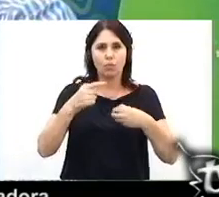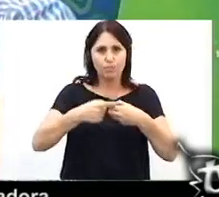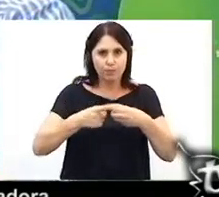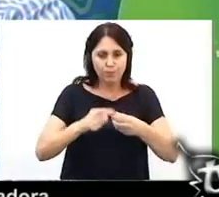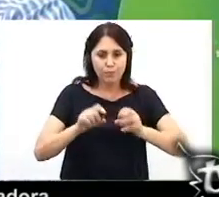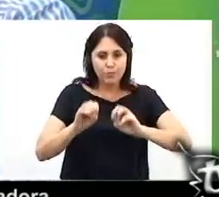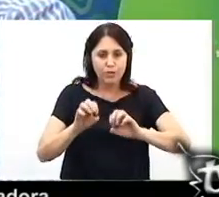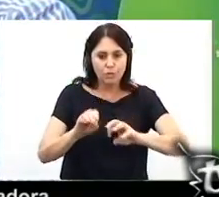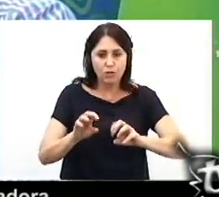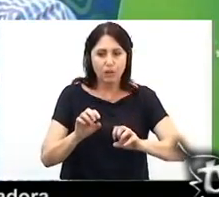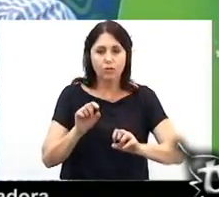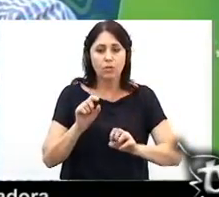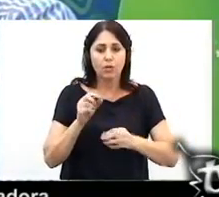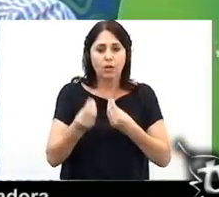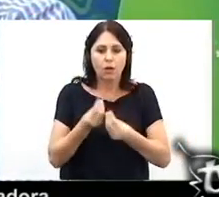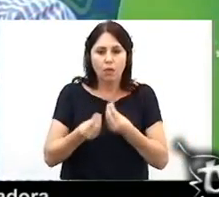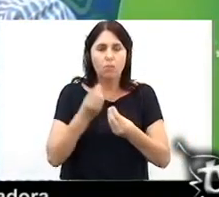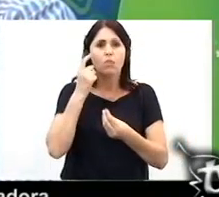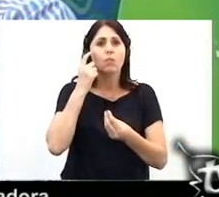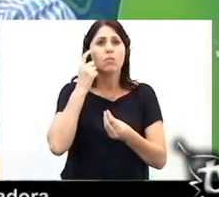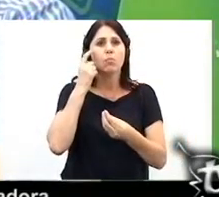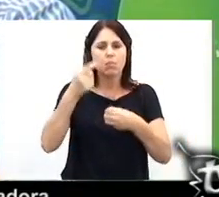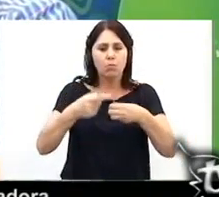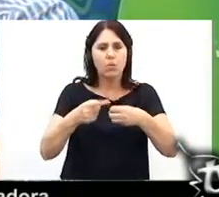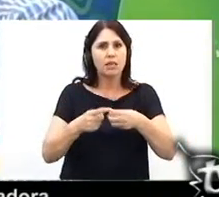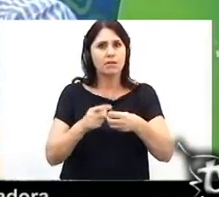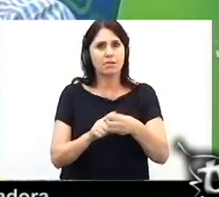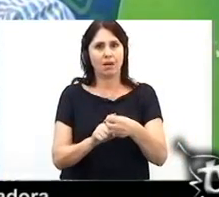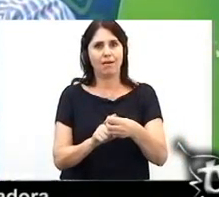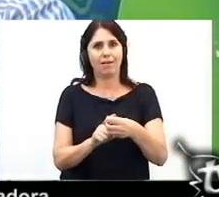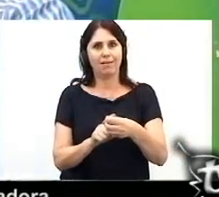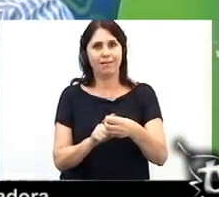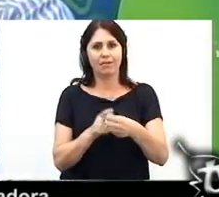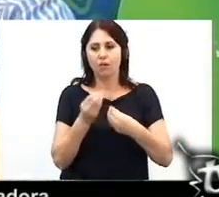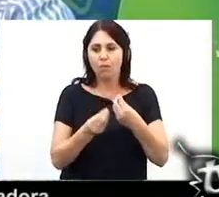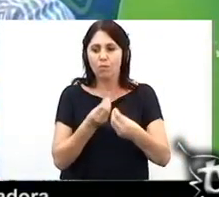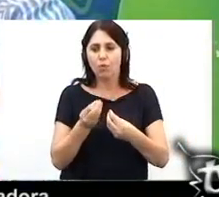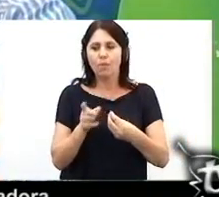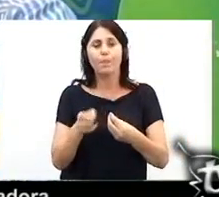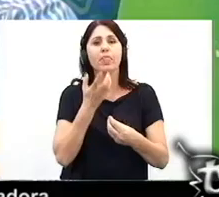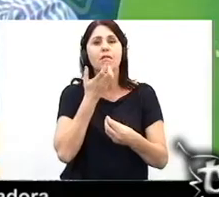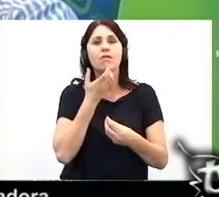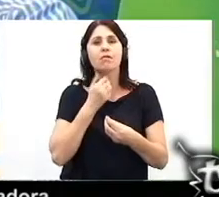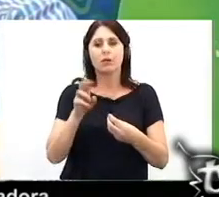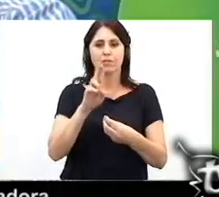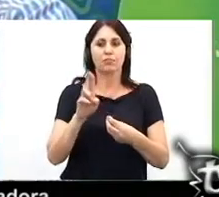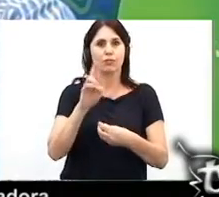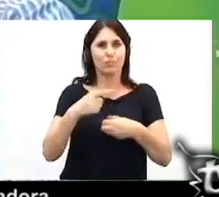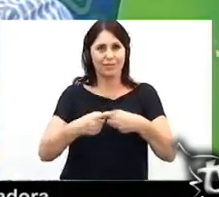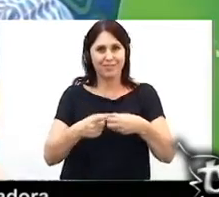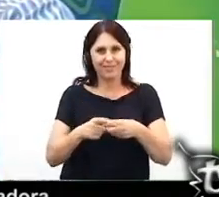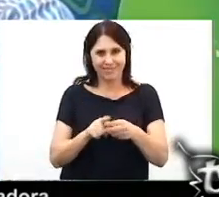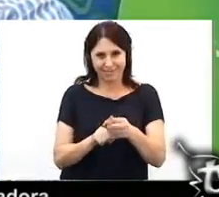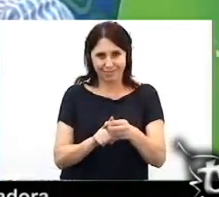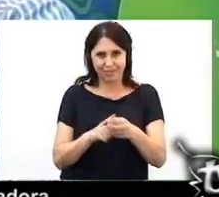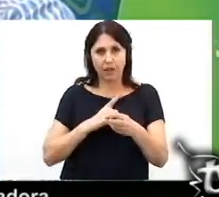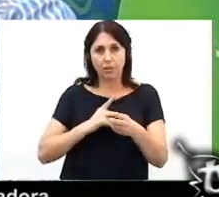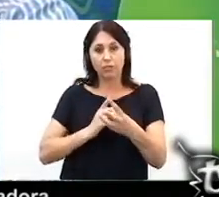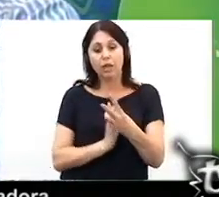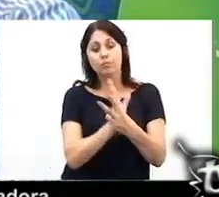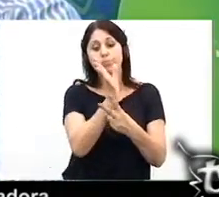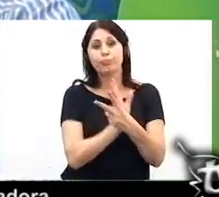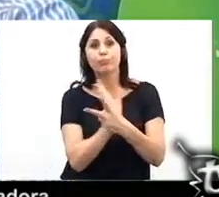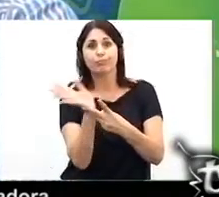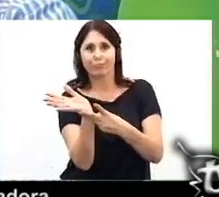que vinculam a sujeitos específicos, como os idosos ou como as crianças, porque um dos princípios fundamentais das cidades